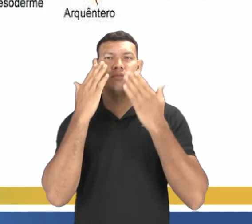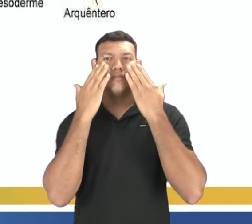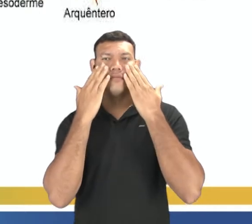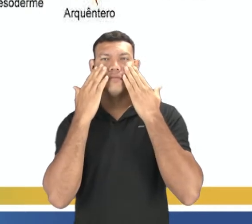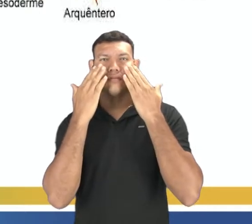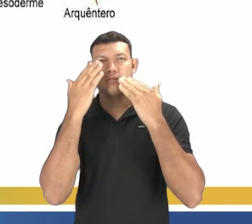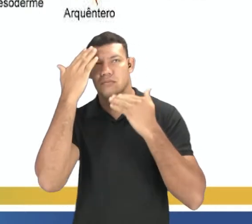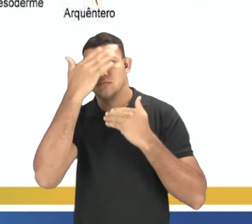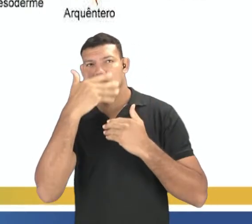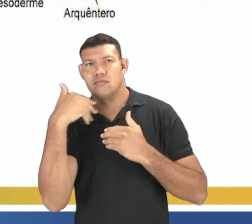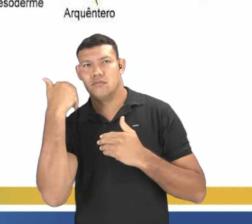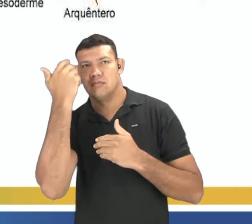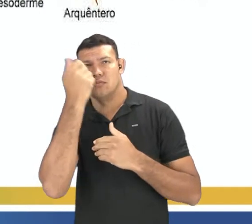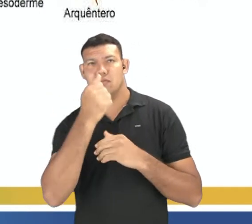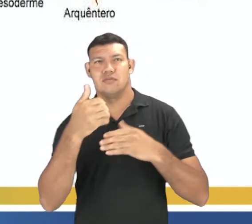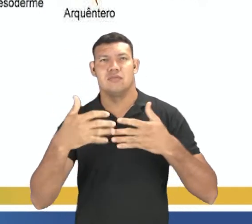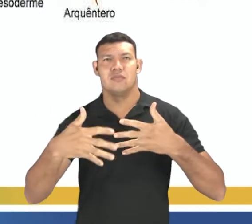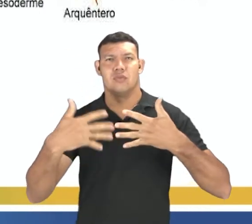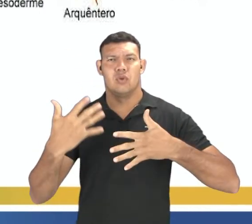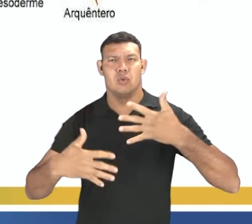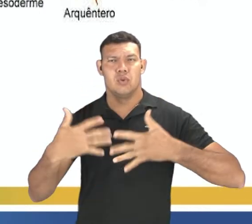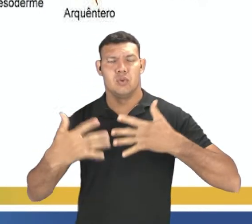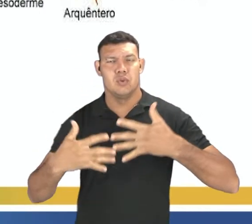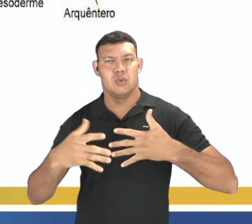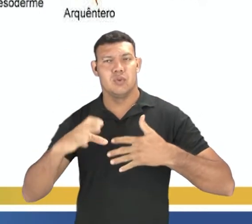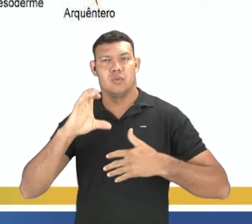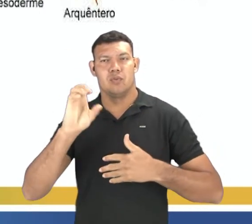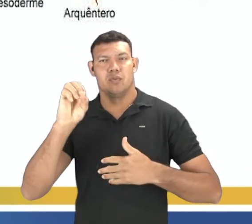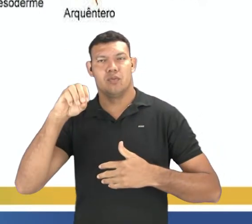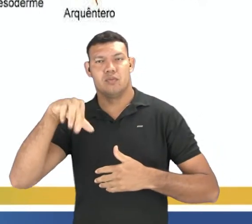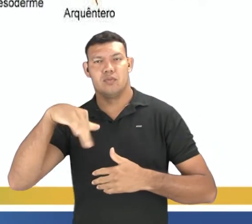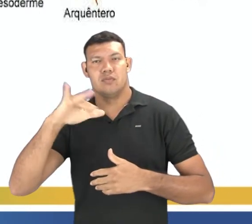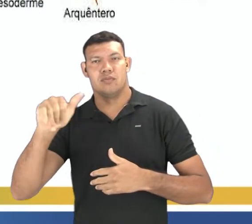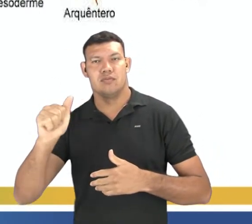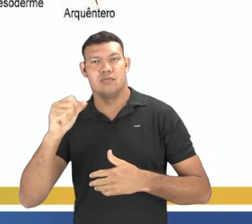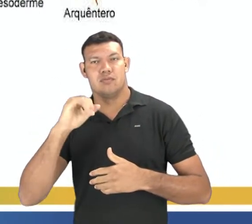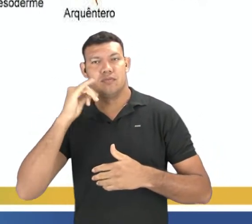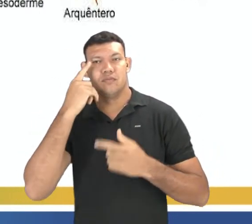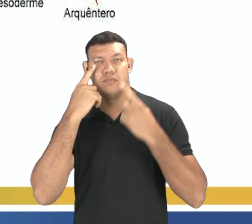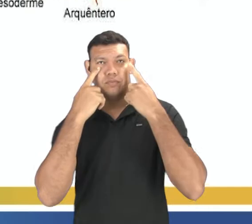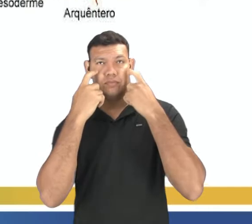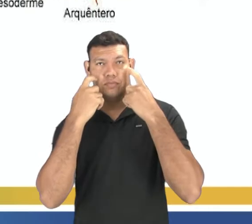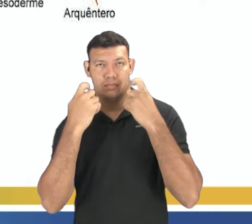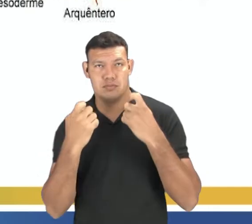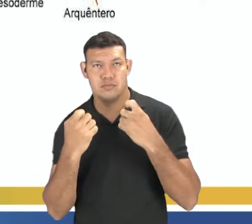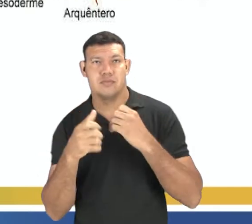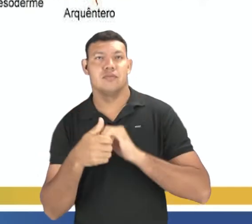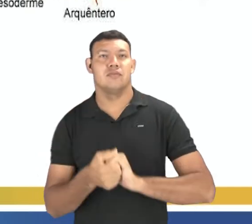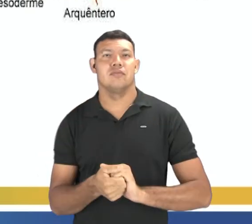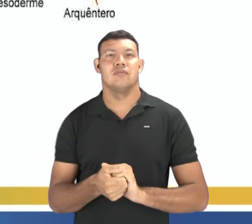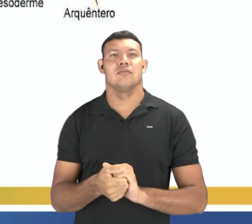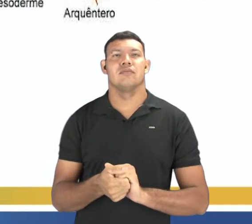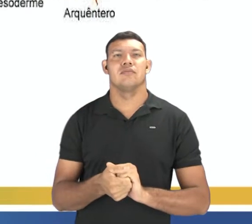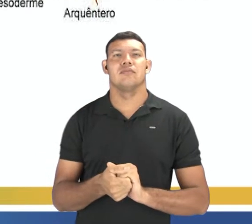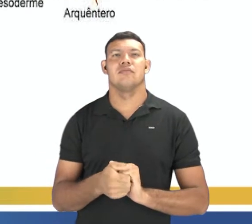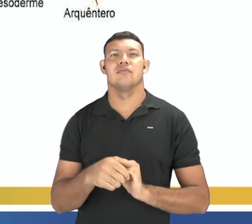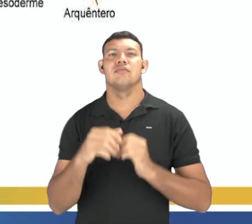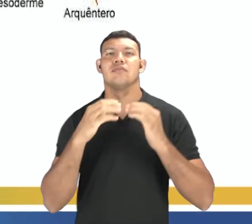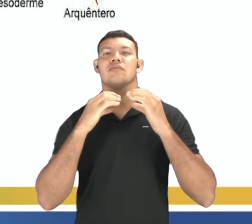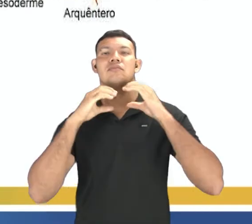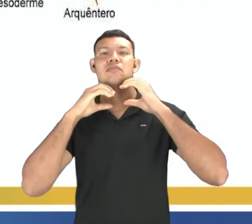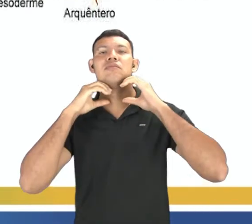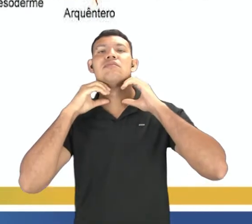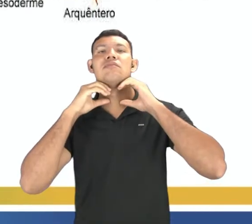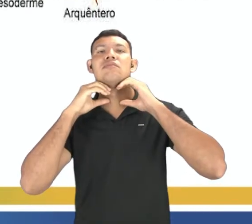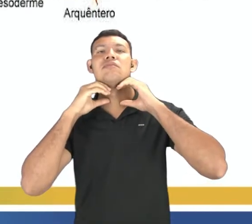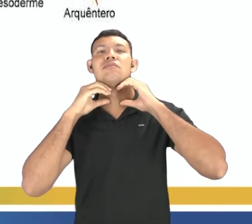do tecido conjuntivo, da glândula salivares, lagrimais, do timo, da tireoide, da hipófise.